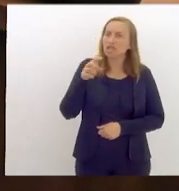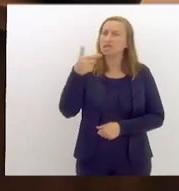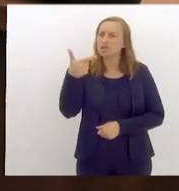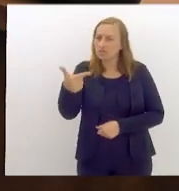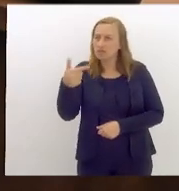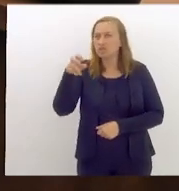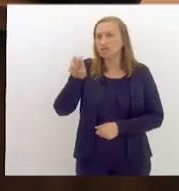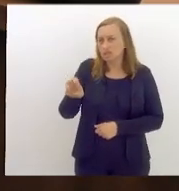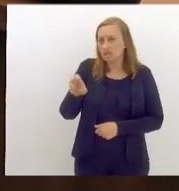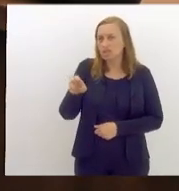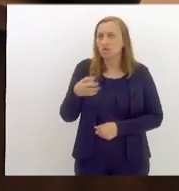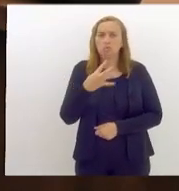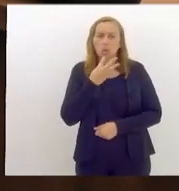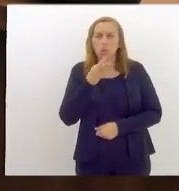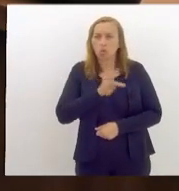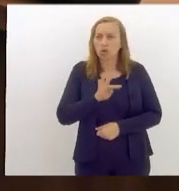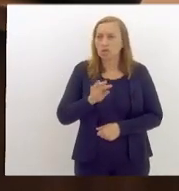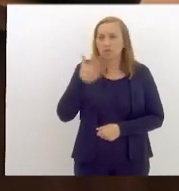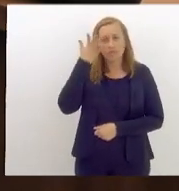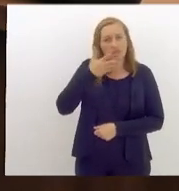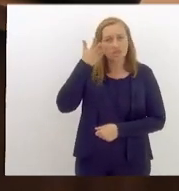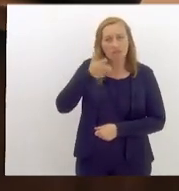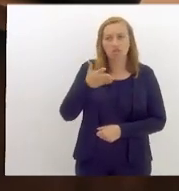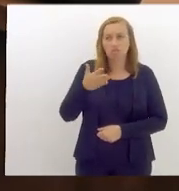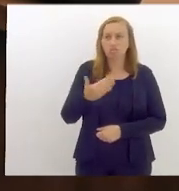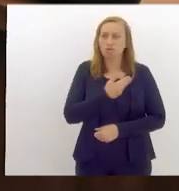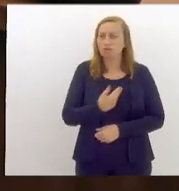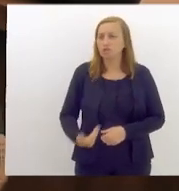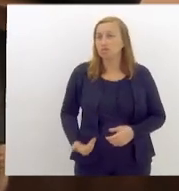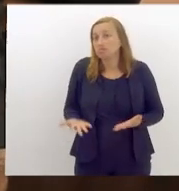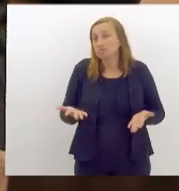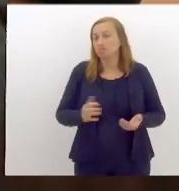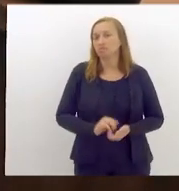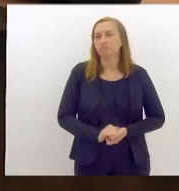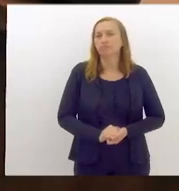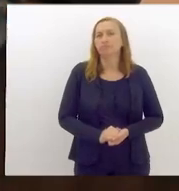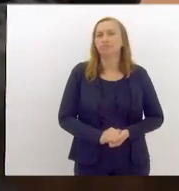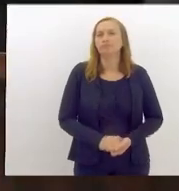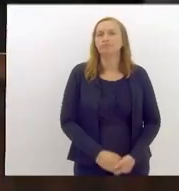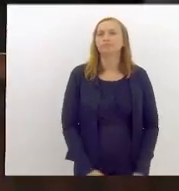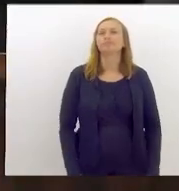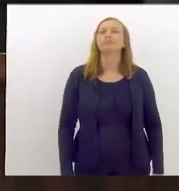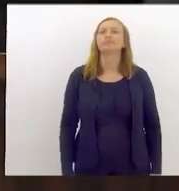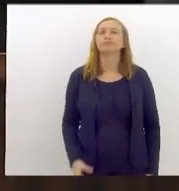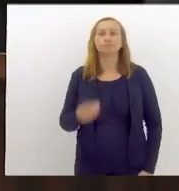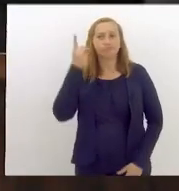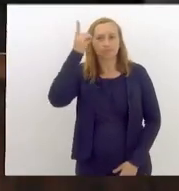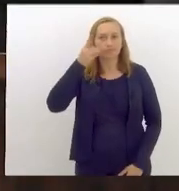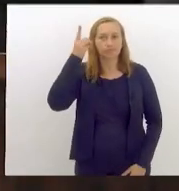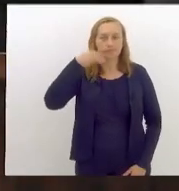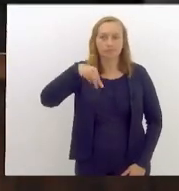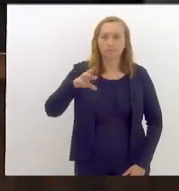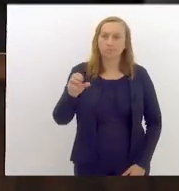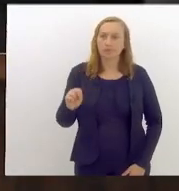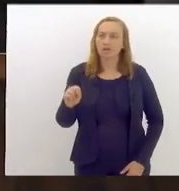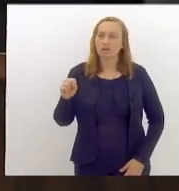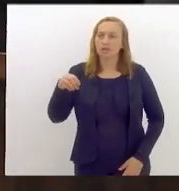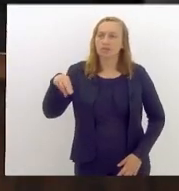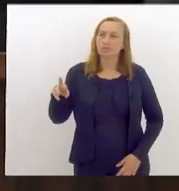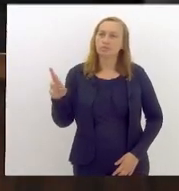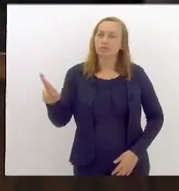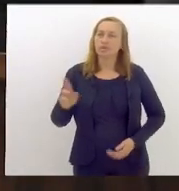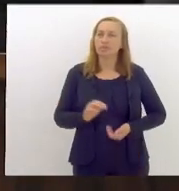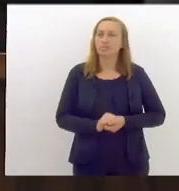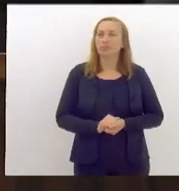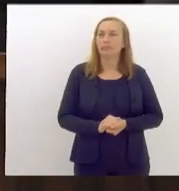6,525 porque eu nem conhecíamos a mensagem do Governador Deputado Marcos Miller Deputado